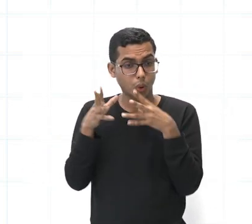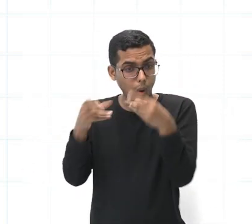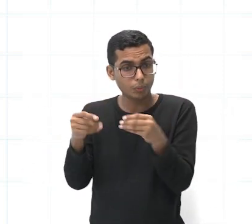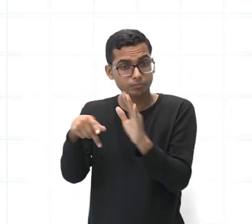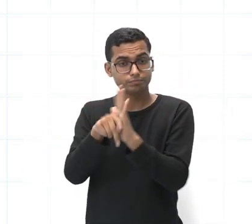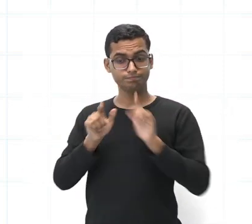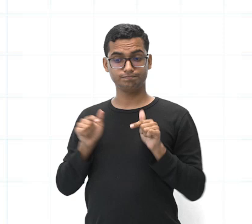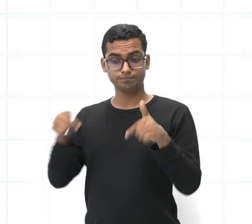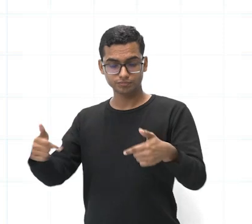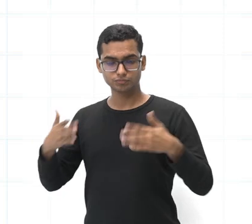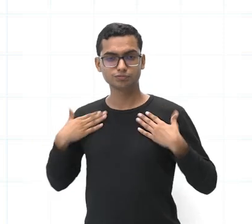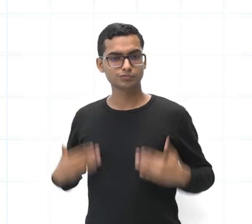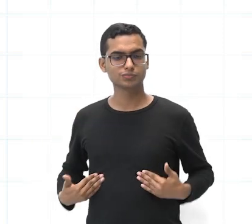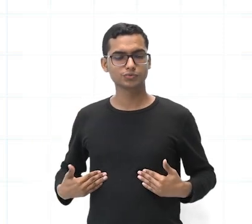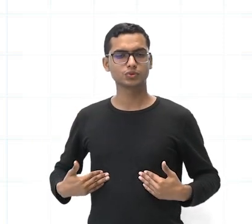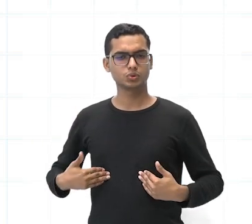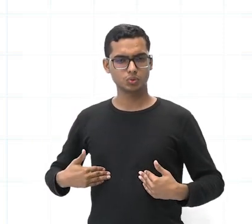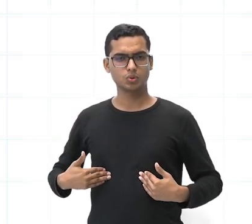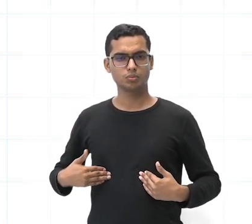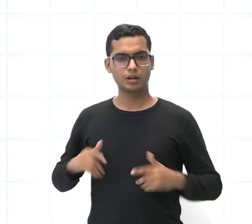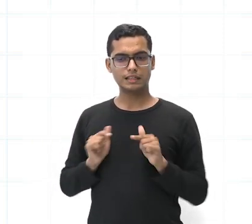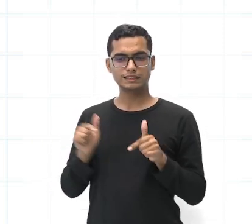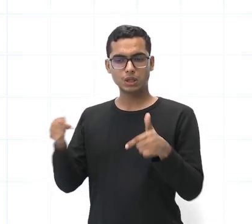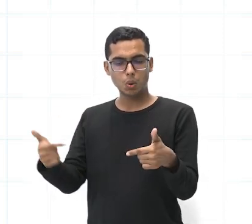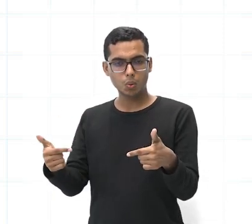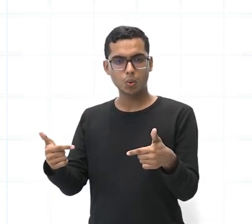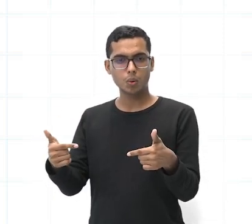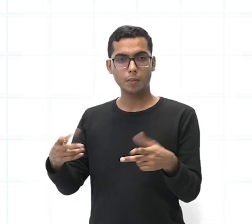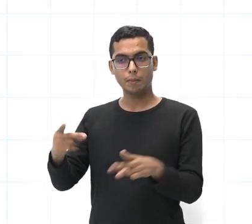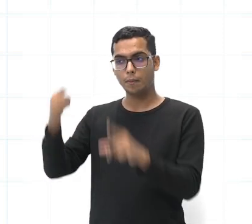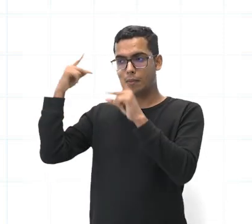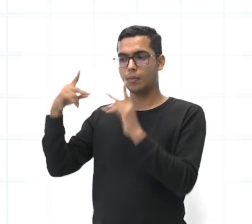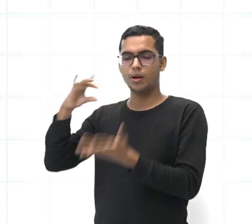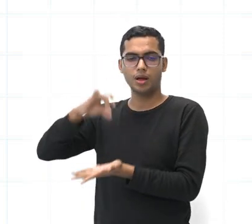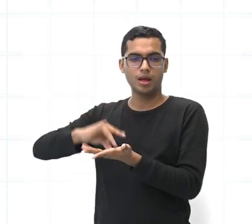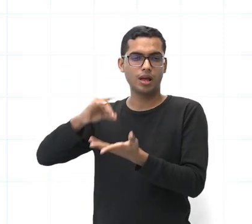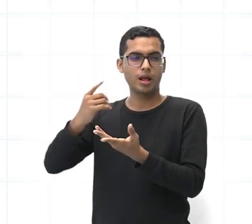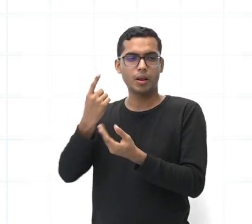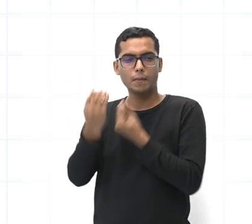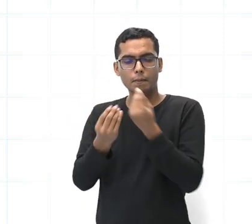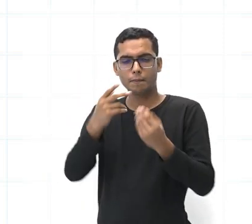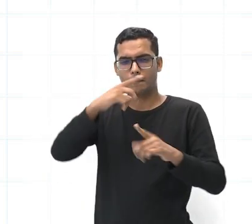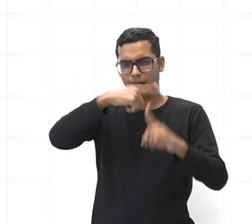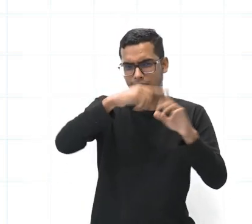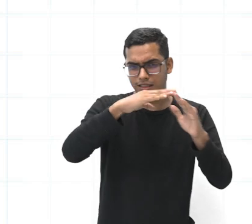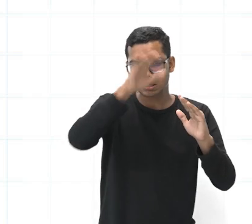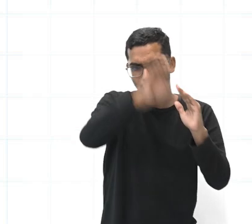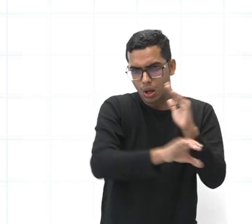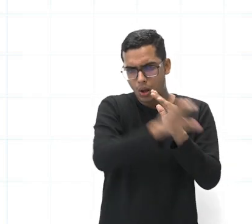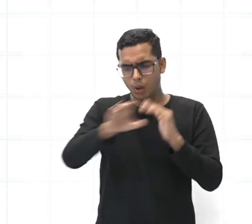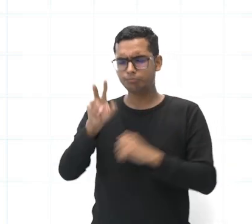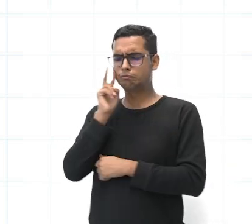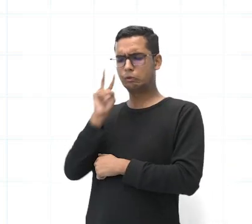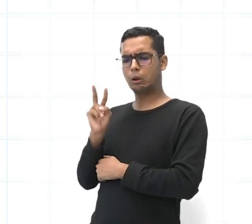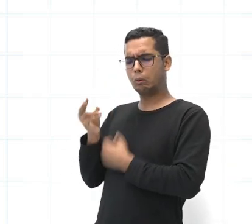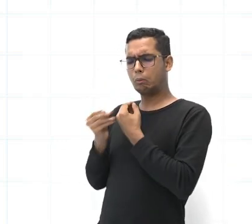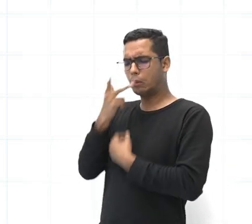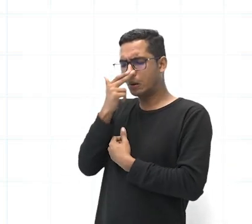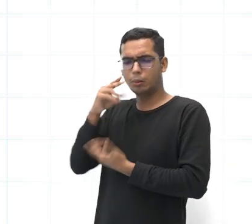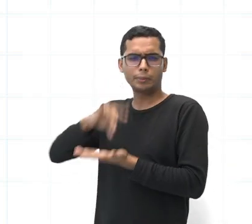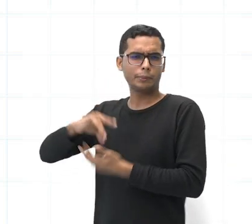da atividade corporal era vista como algo pecaminoso. Então, foi tirado, né? Foi esquecido, perdeu